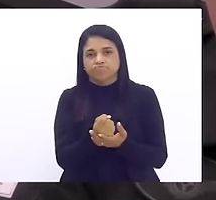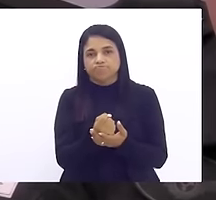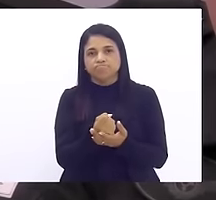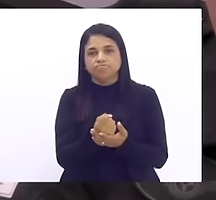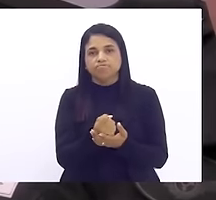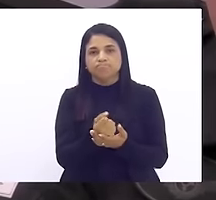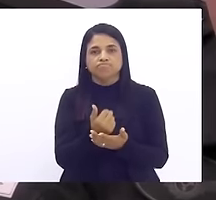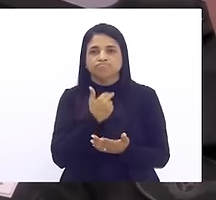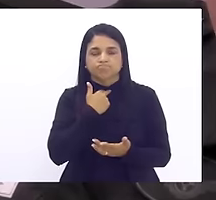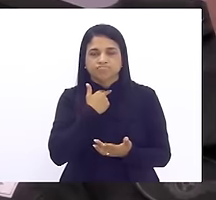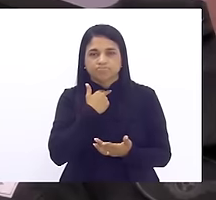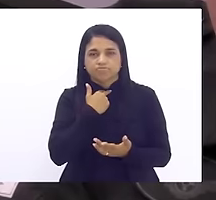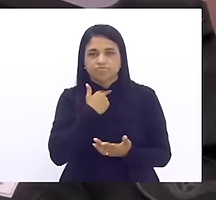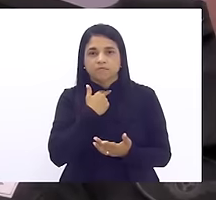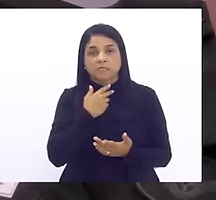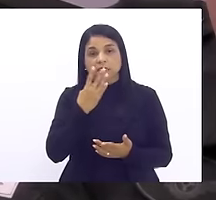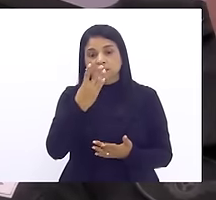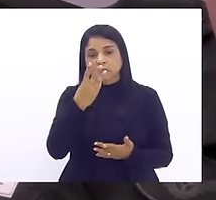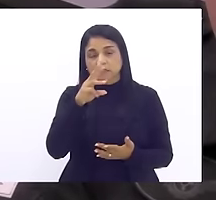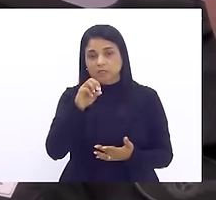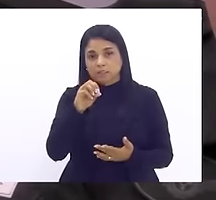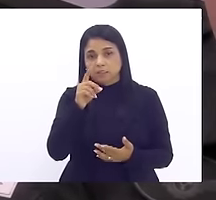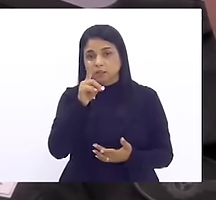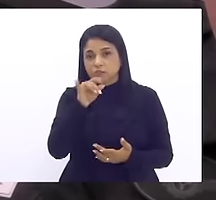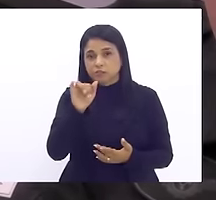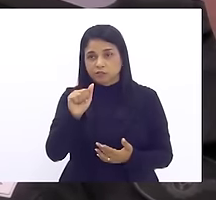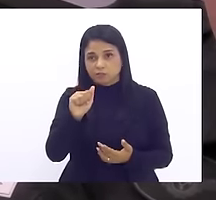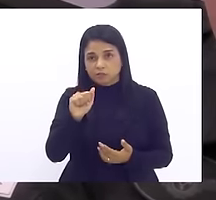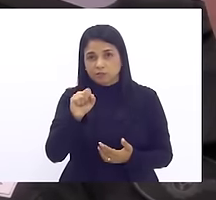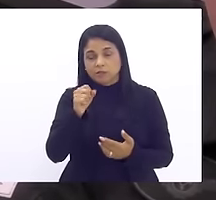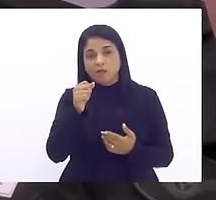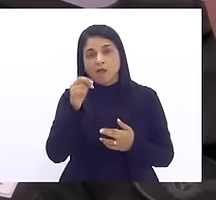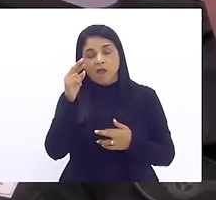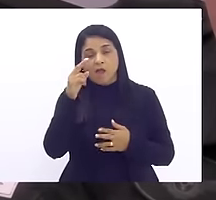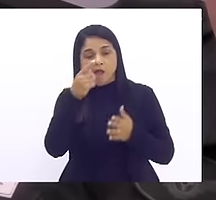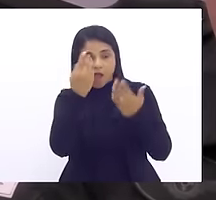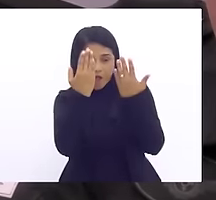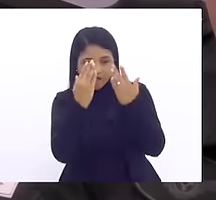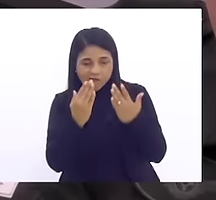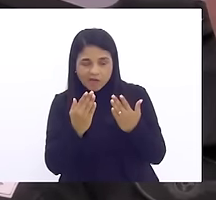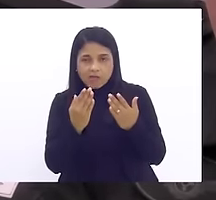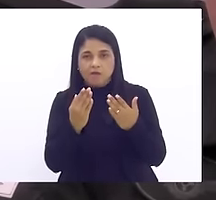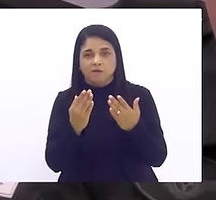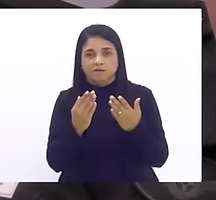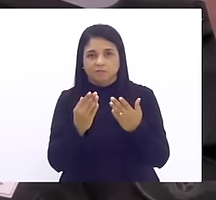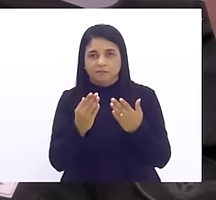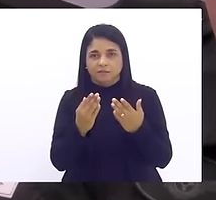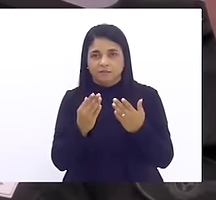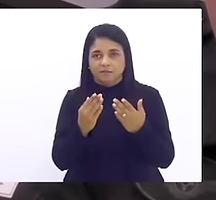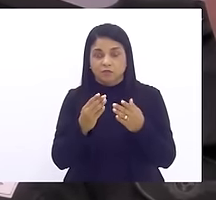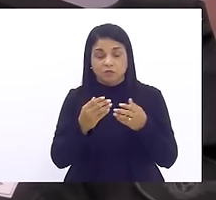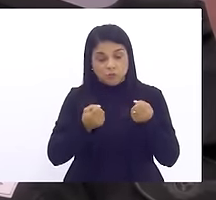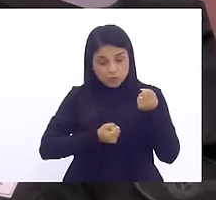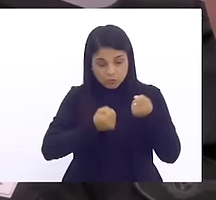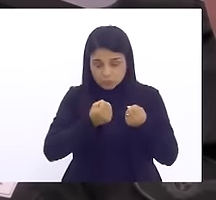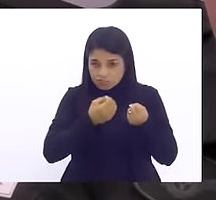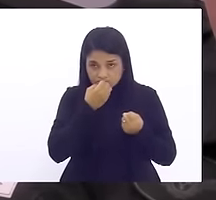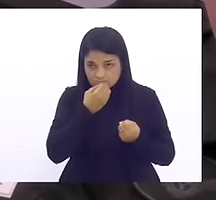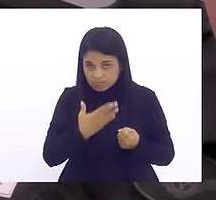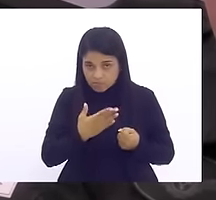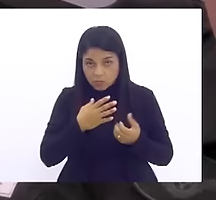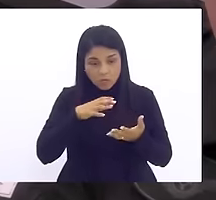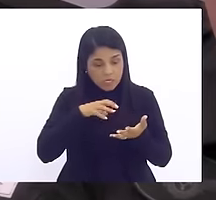kimono a 30 dias eh avaliar em 30 dias para voltar seria o carro não está devidamente